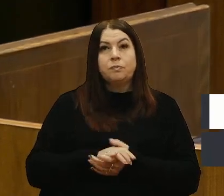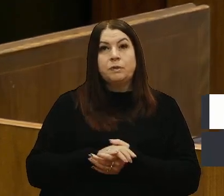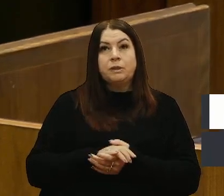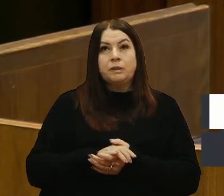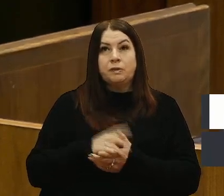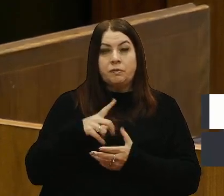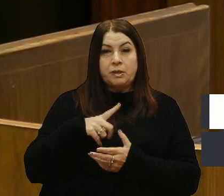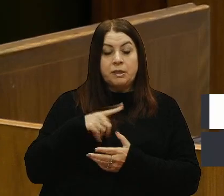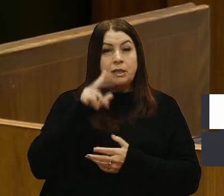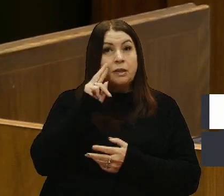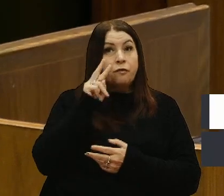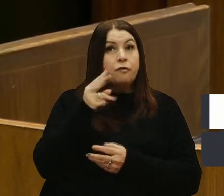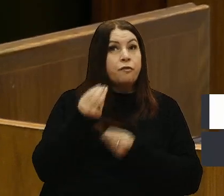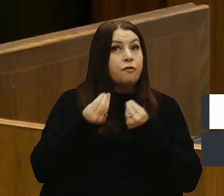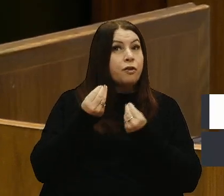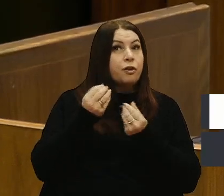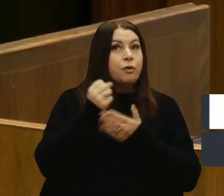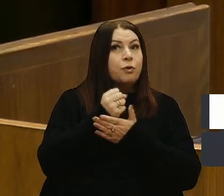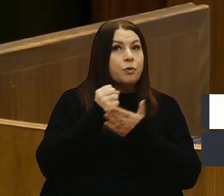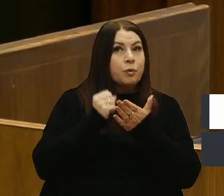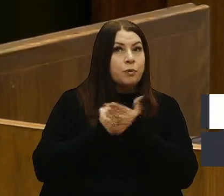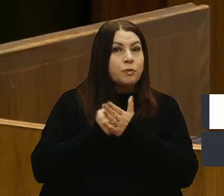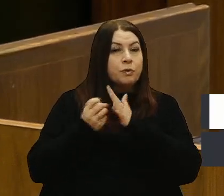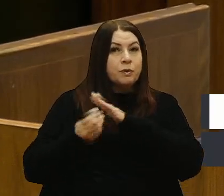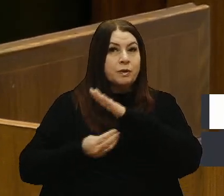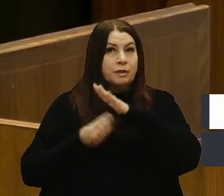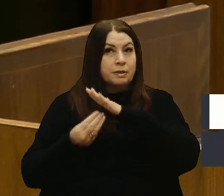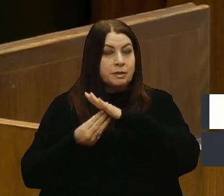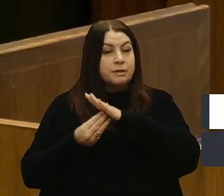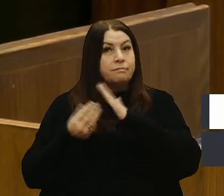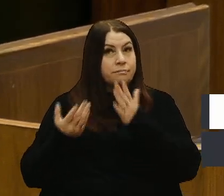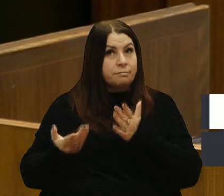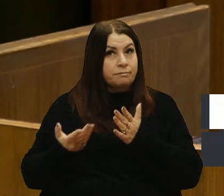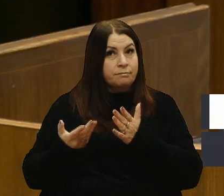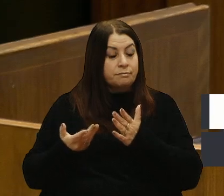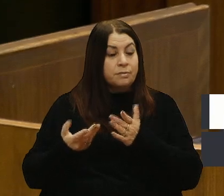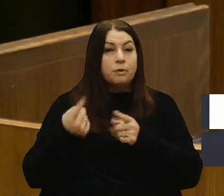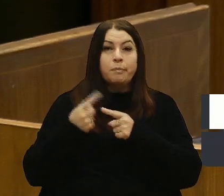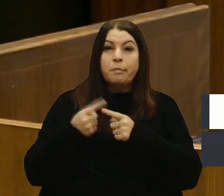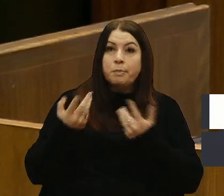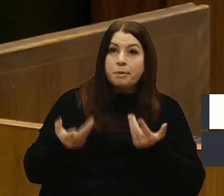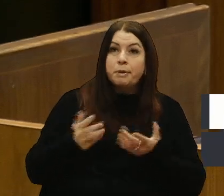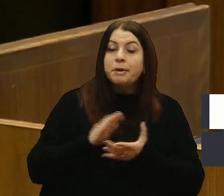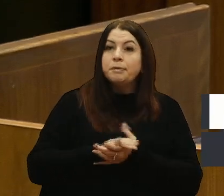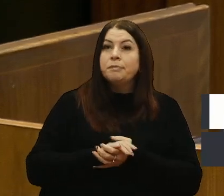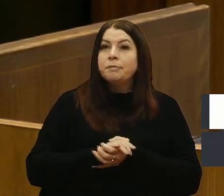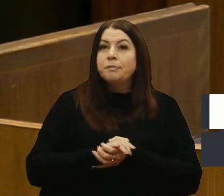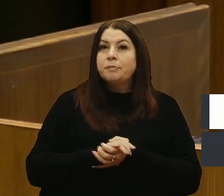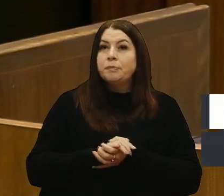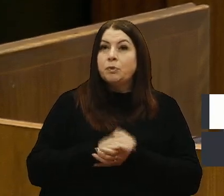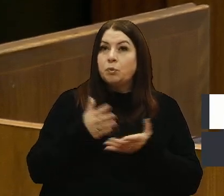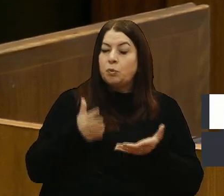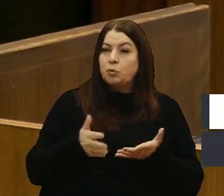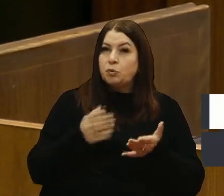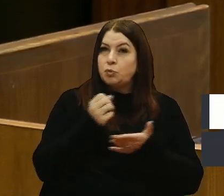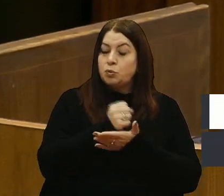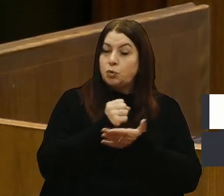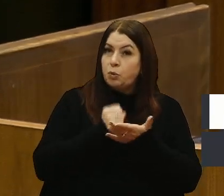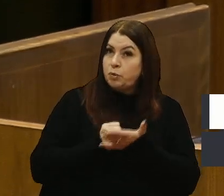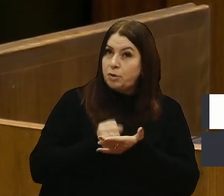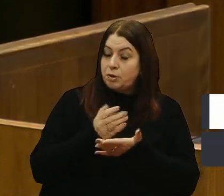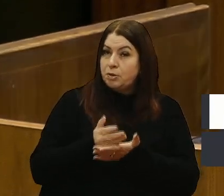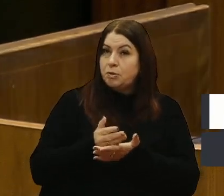gente vai ter que rever contratos com as nossas terceirizadas, porque, afinal de contas, hoje os contratos